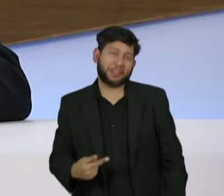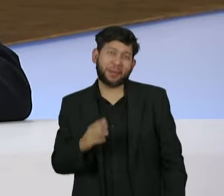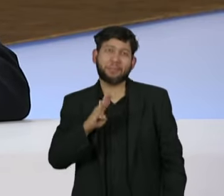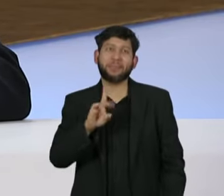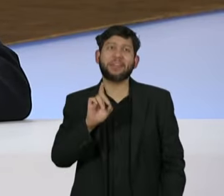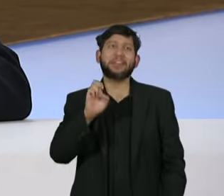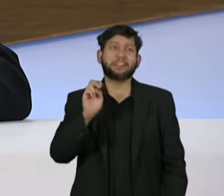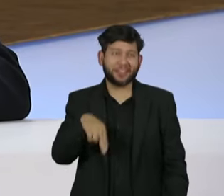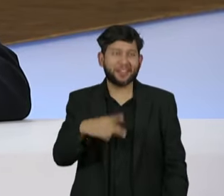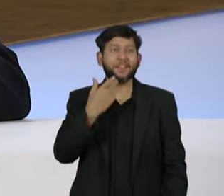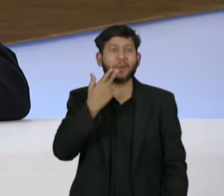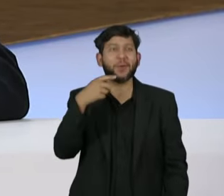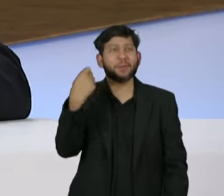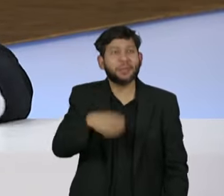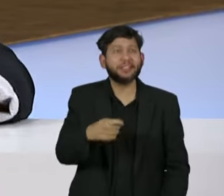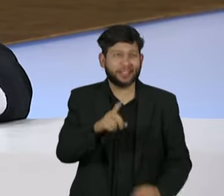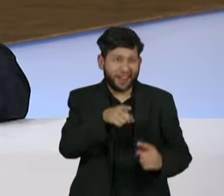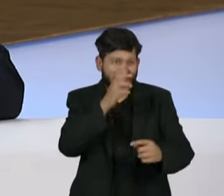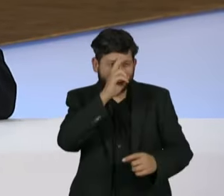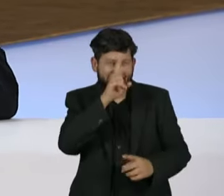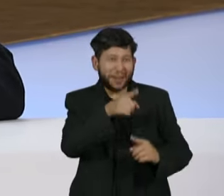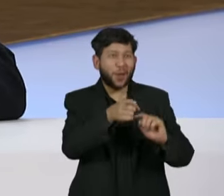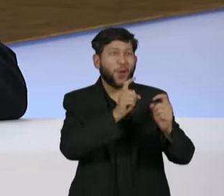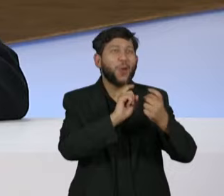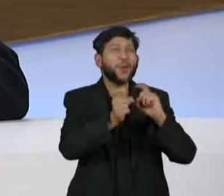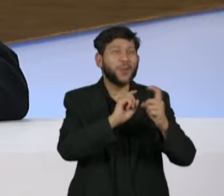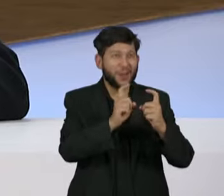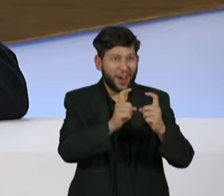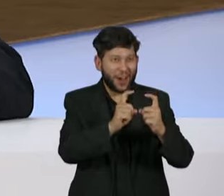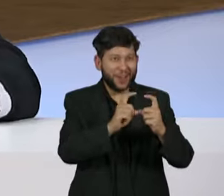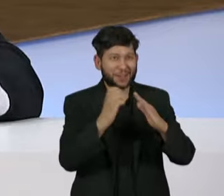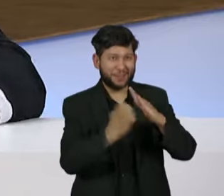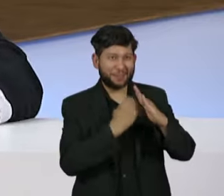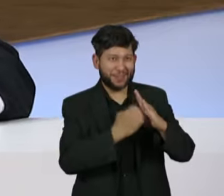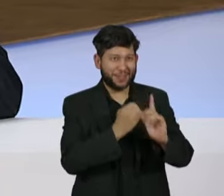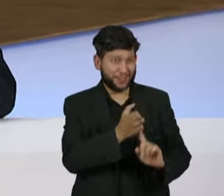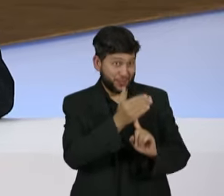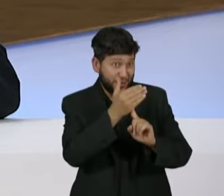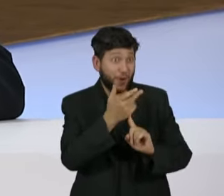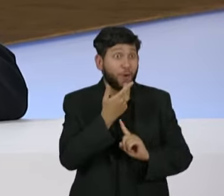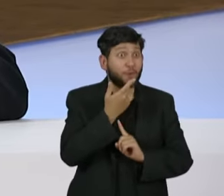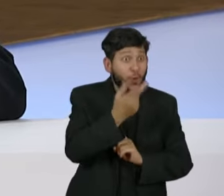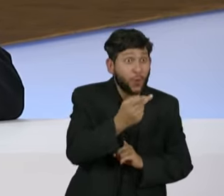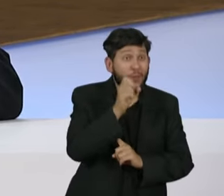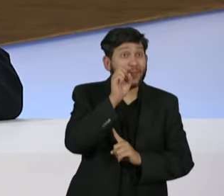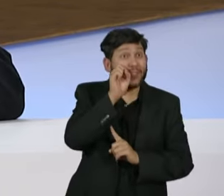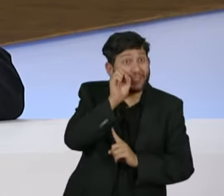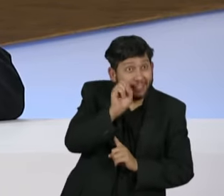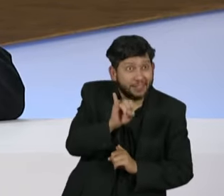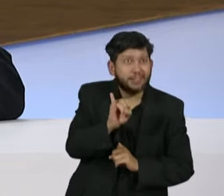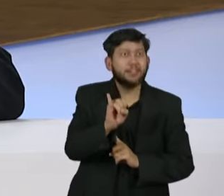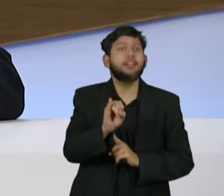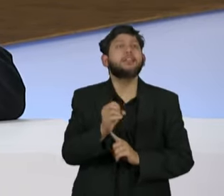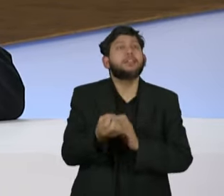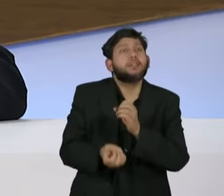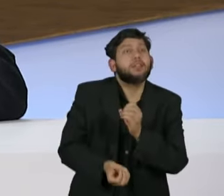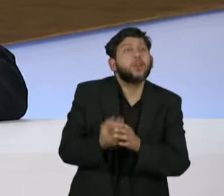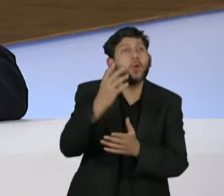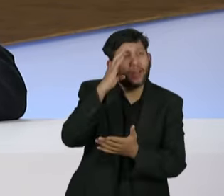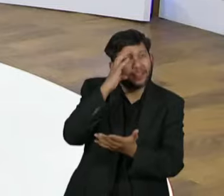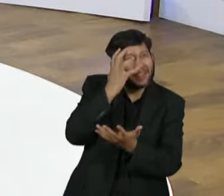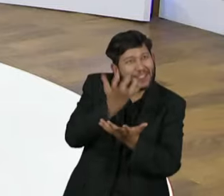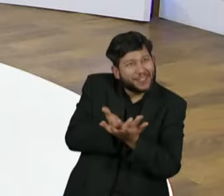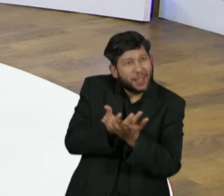em reunião com as Big tags né quer dizer uma das combinações né quando foi criado por Inteligência Artificial generativo Você coloca ali